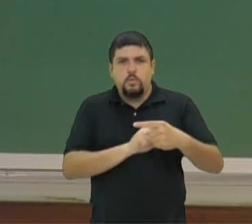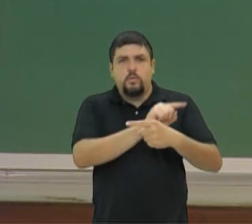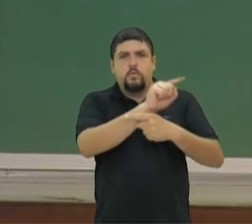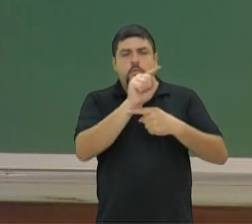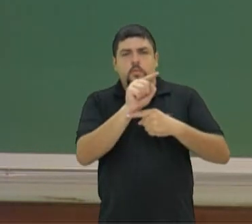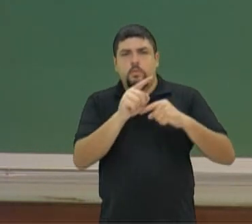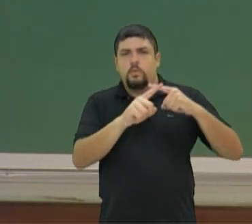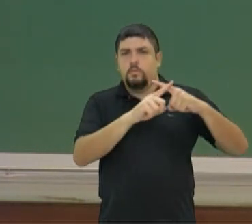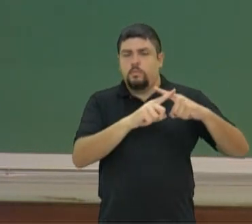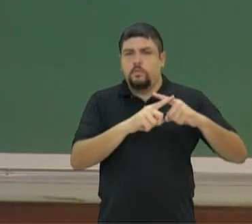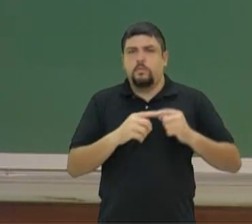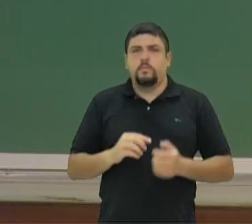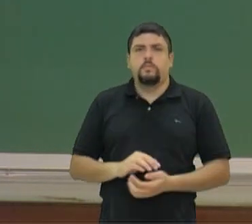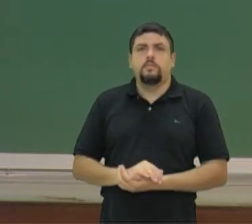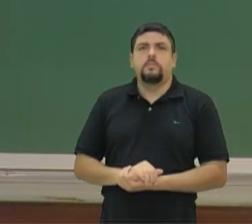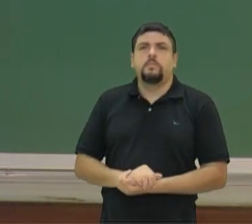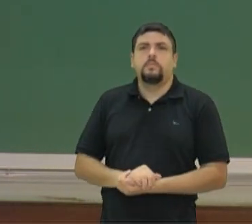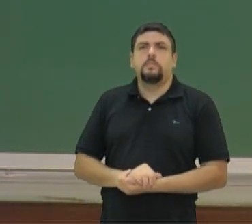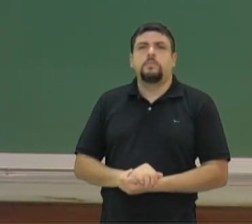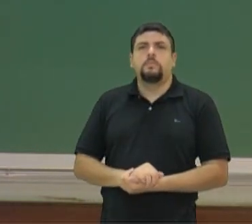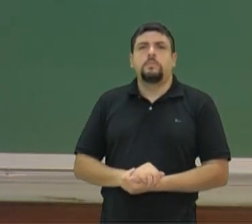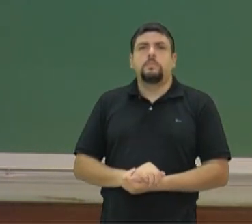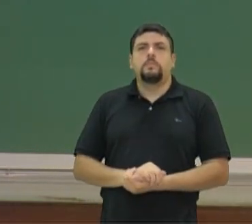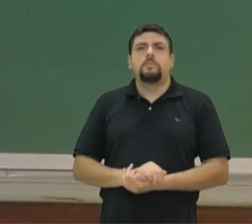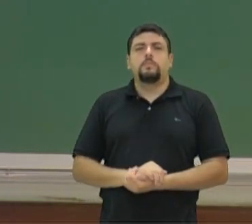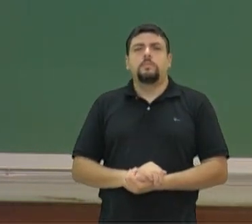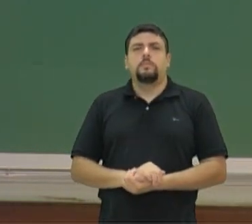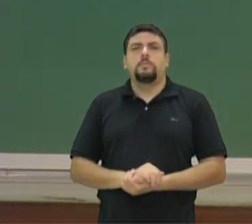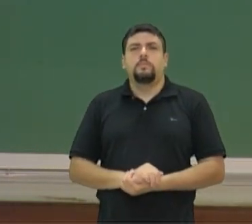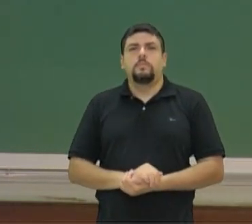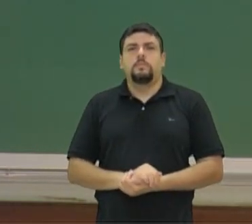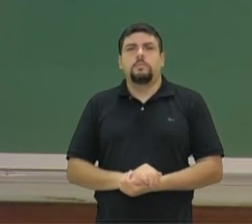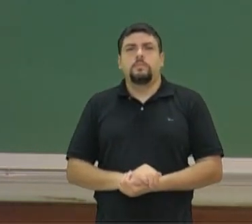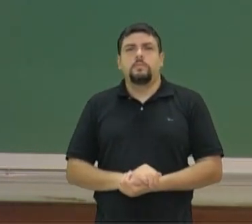π, 3π. 12 dividido por 6, 2, vezes π,